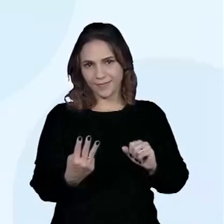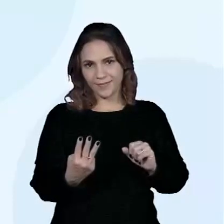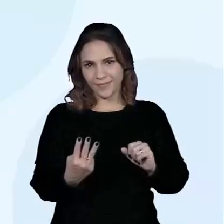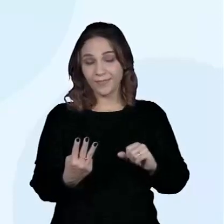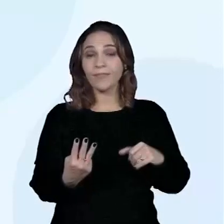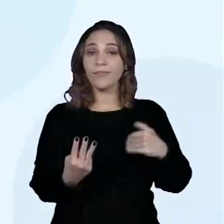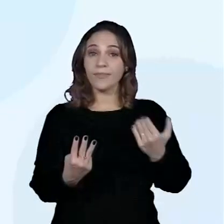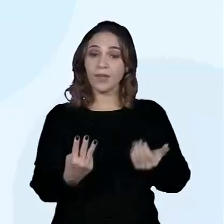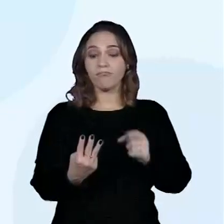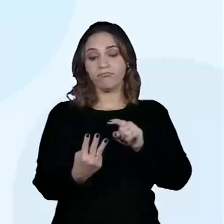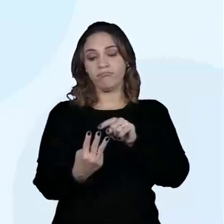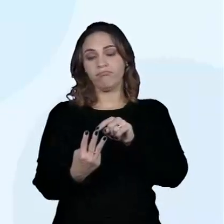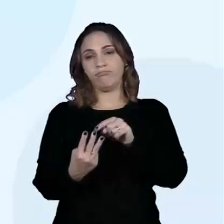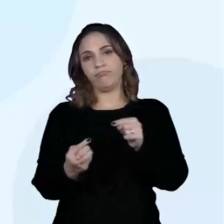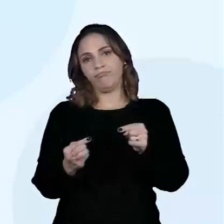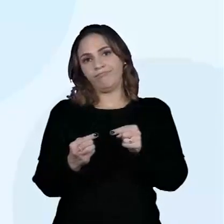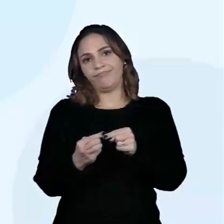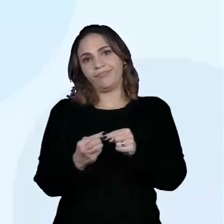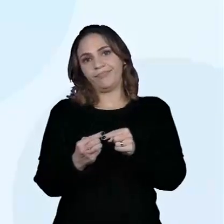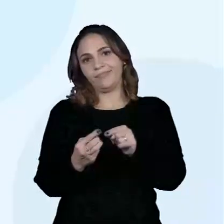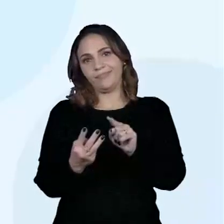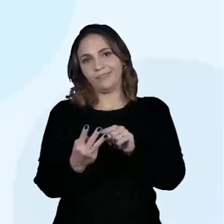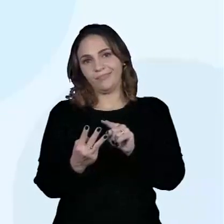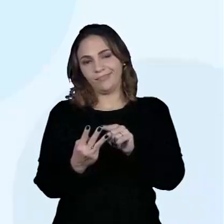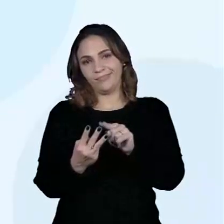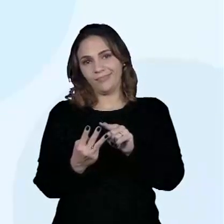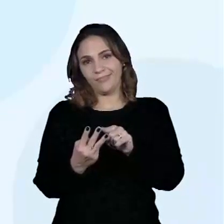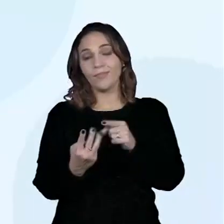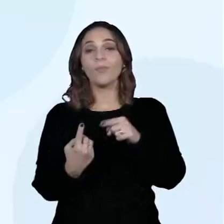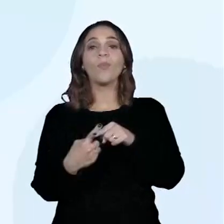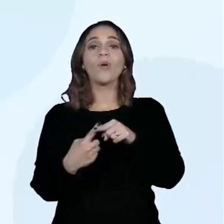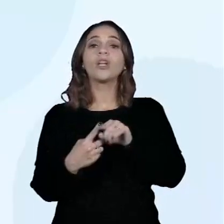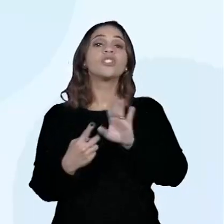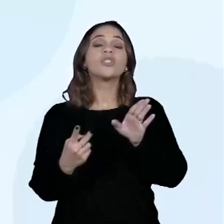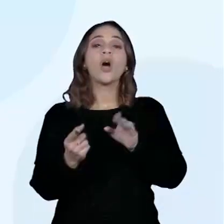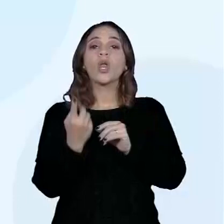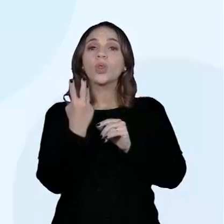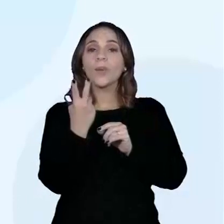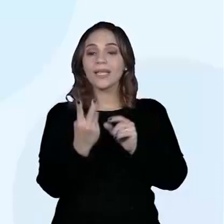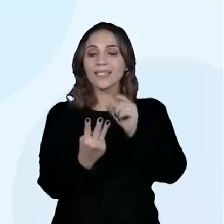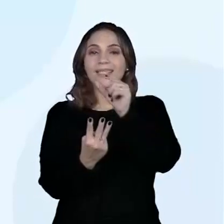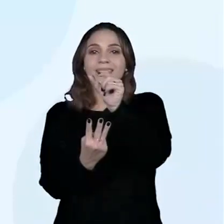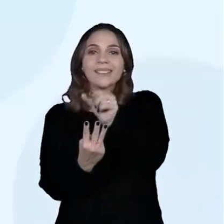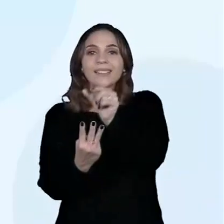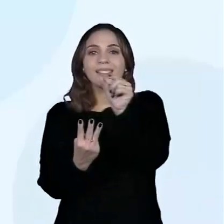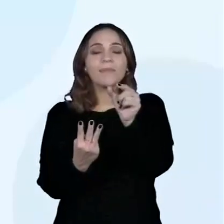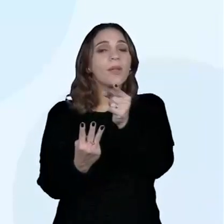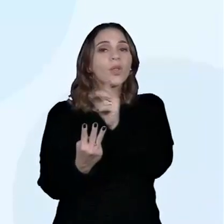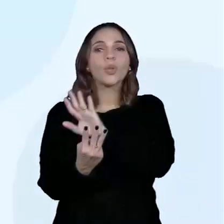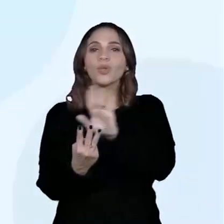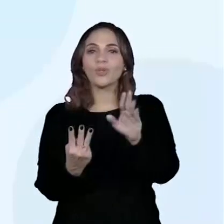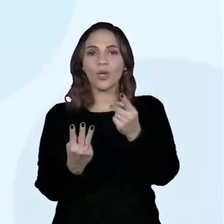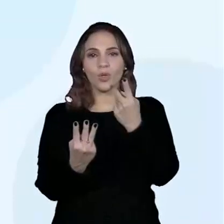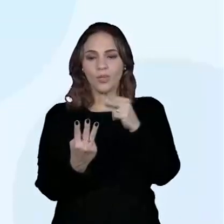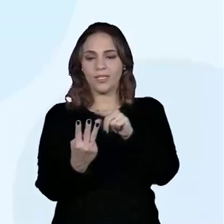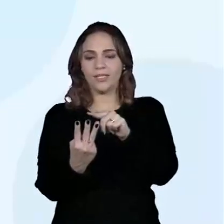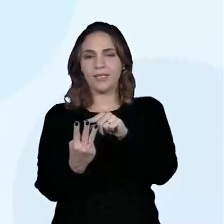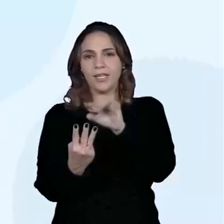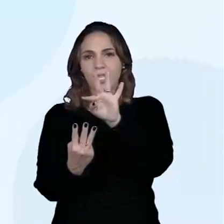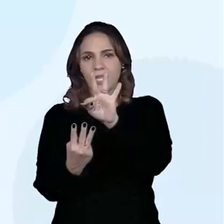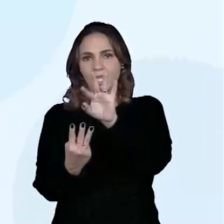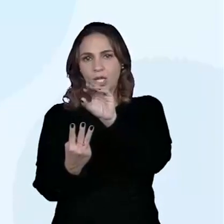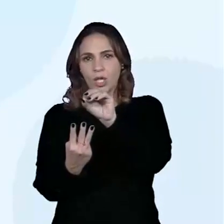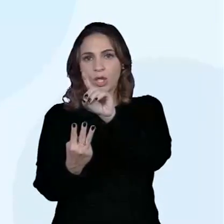Então, ela é uma paroxítona e ela termina com alguma dessas letras aqui, que eu acabei de grifar, termina